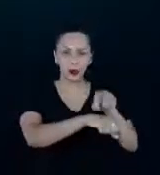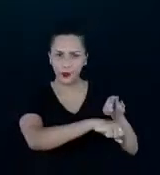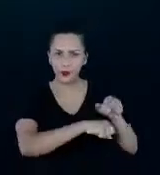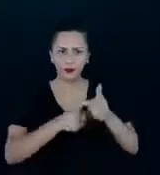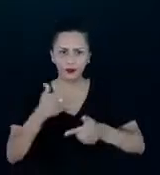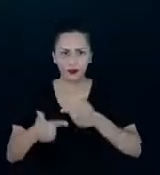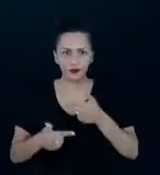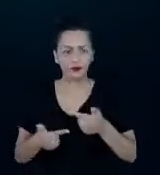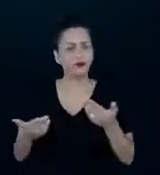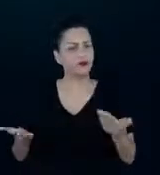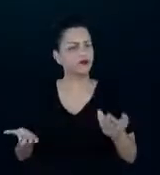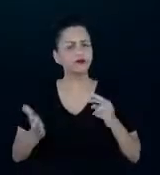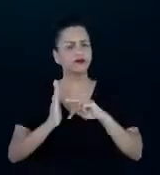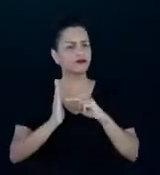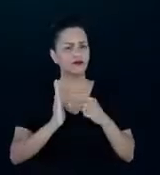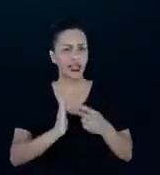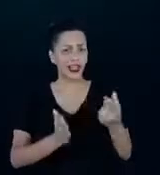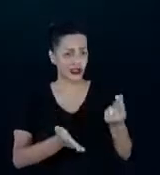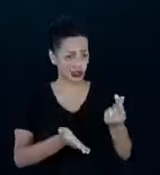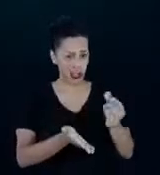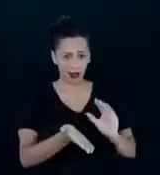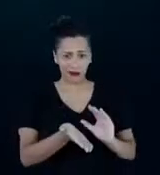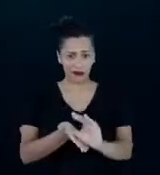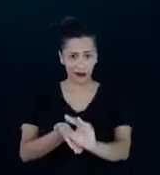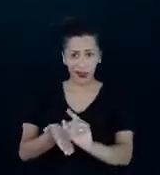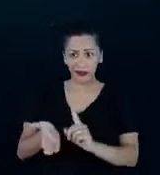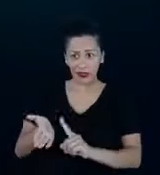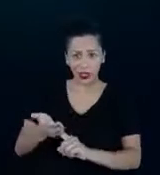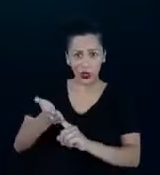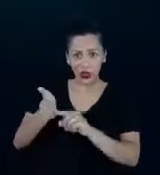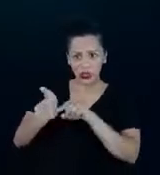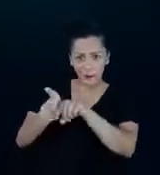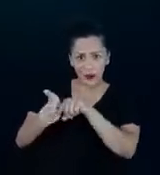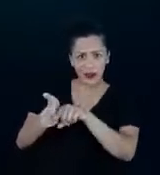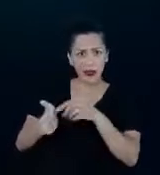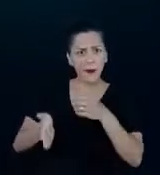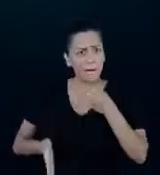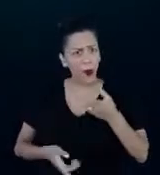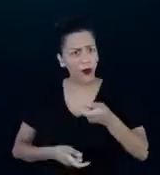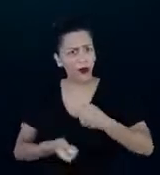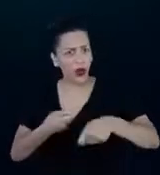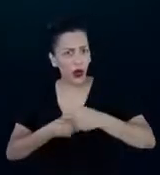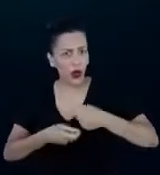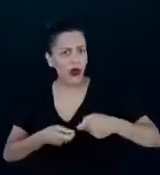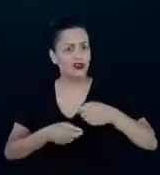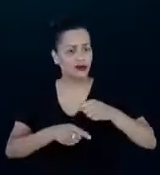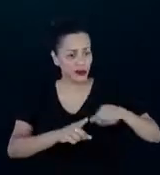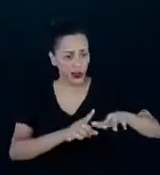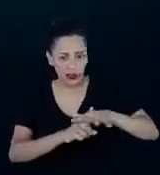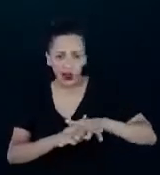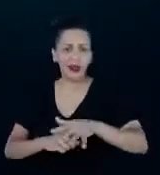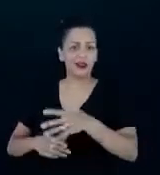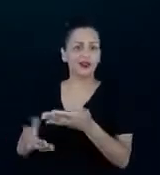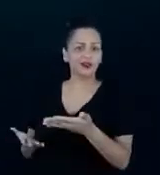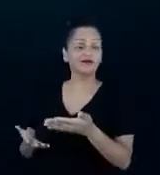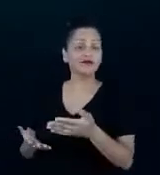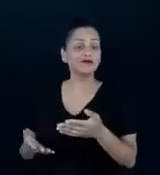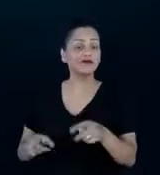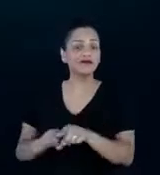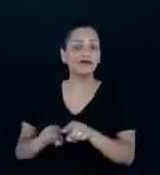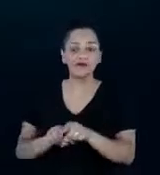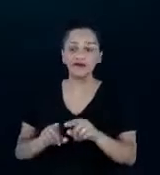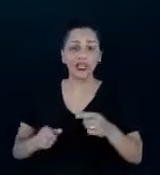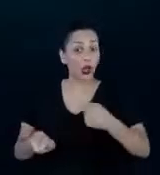pesquisa tecnológica é um bom negócio. É um bom negócio para a economia, é um bom negócio para a sociedade, porque nós recebemos melhorias na prestação